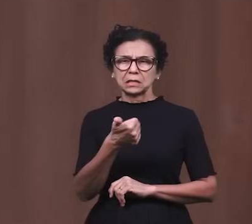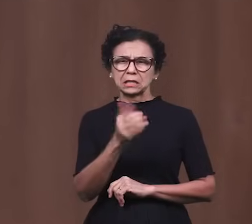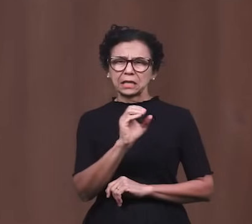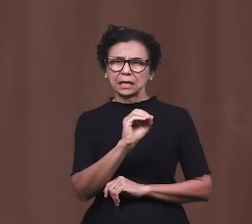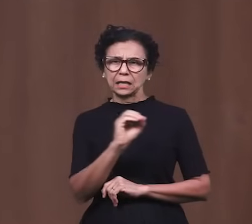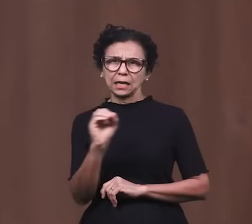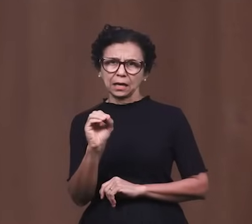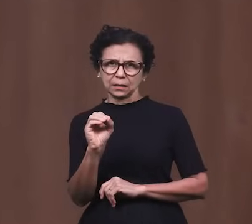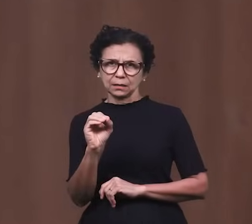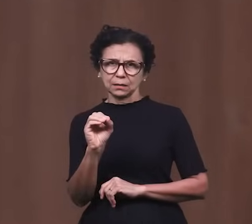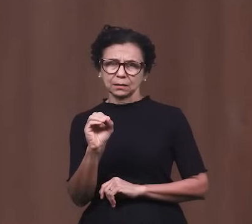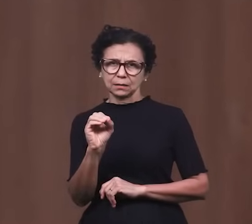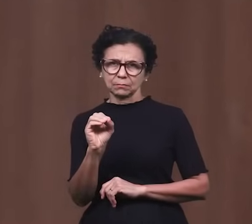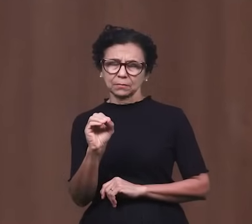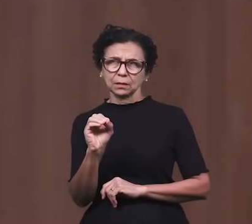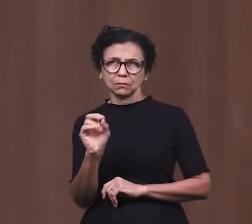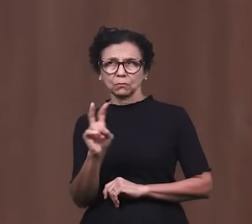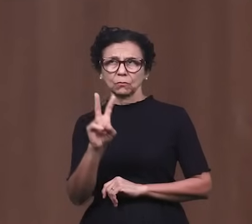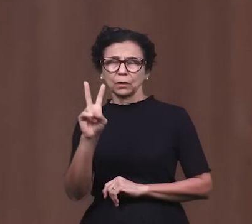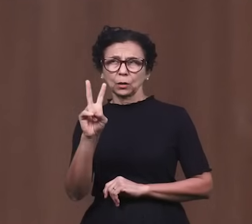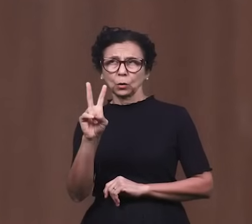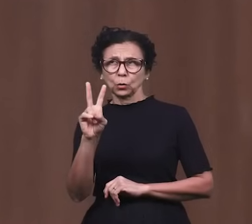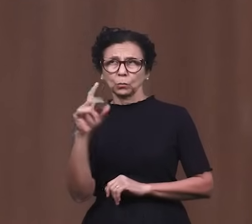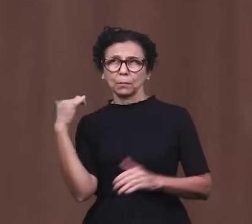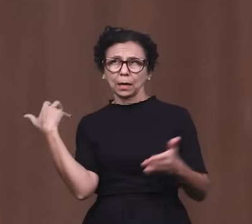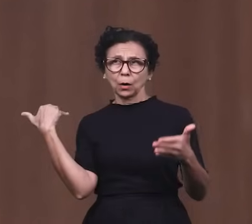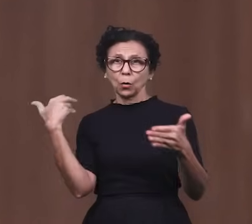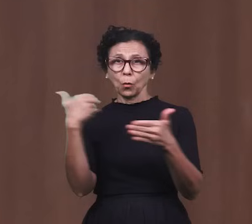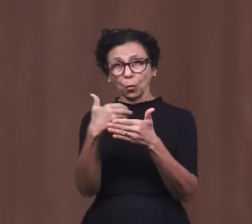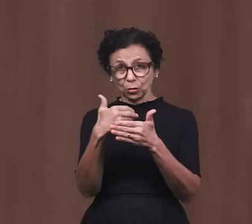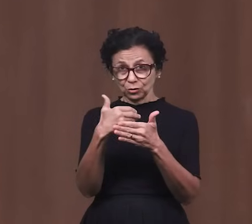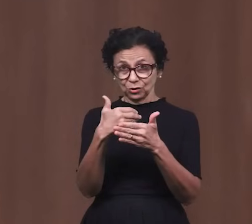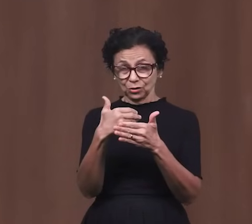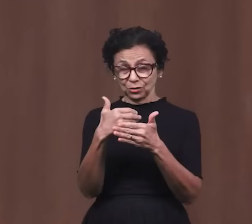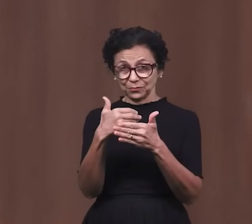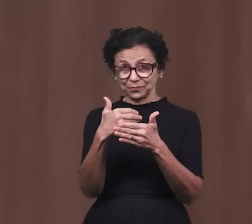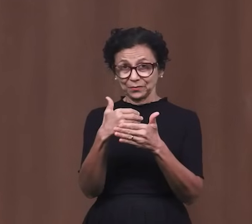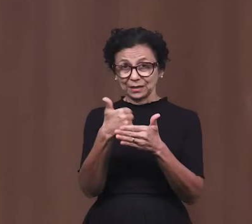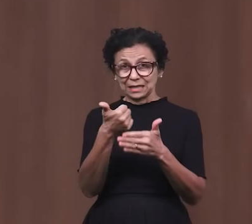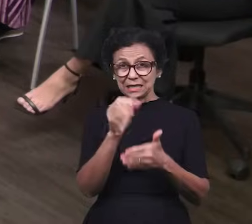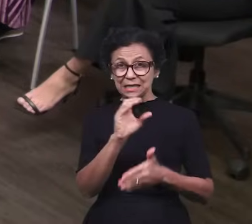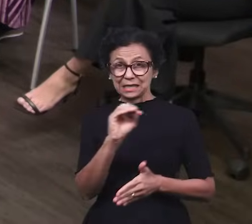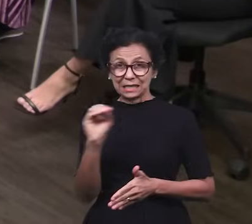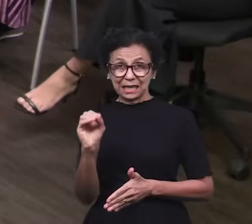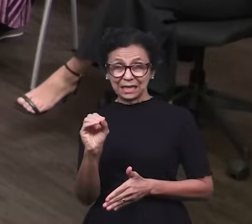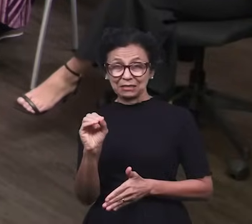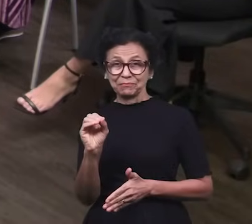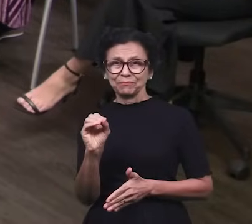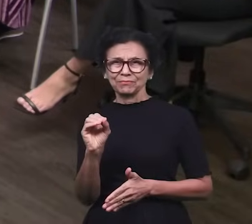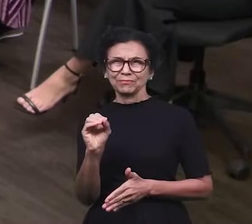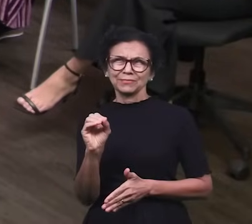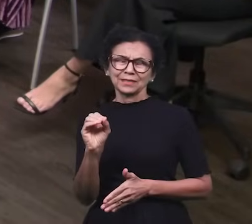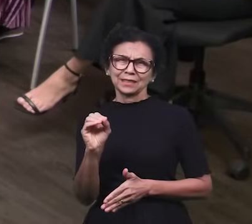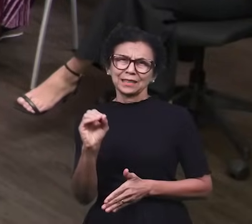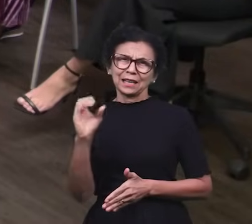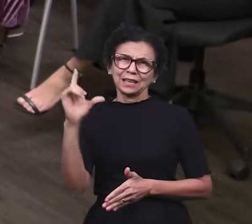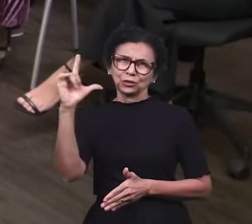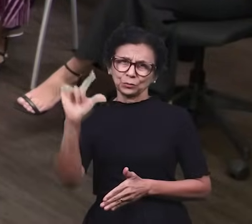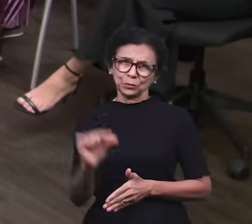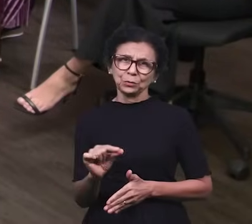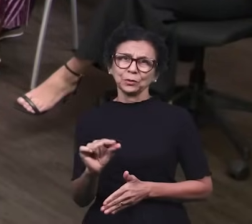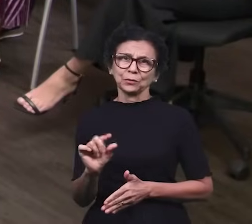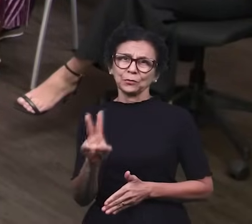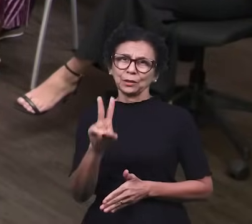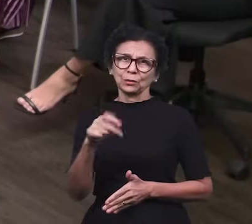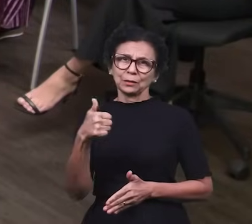acho que R$14. Então, basicamente é isso. Já foi pior. Já foi pior. A hiperinflação. Eu vivi o